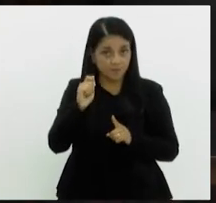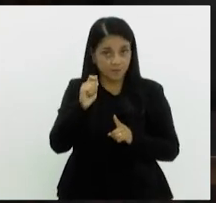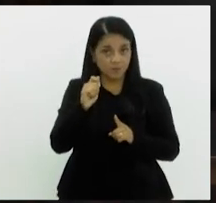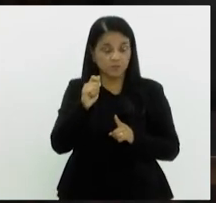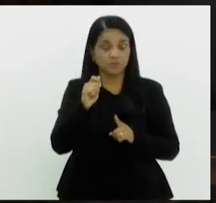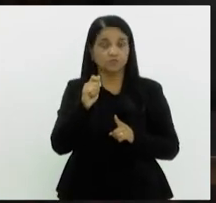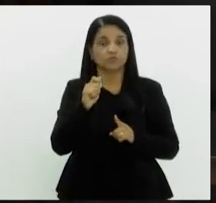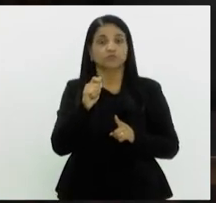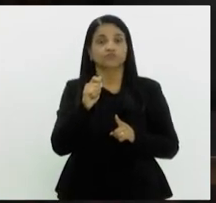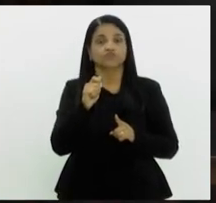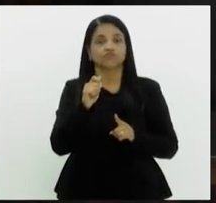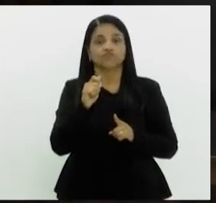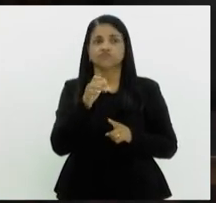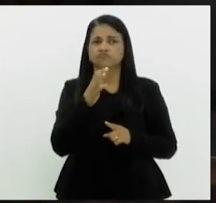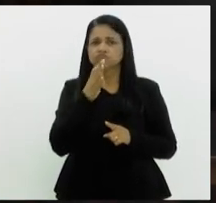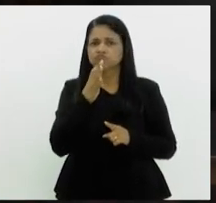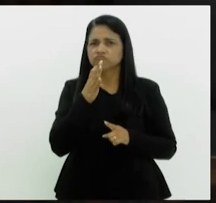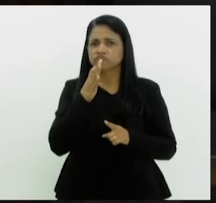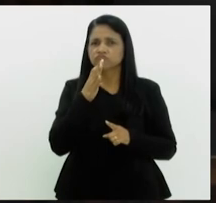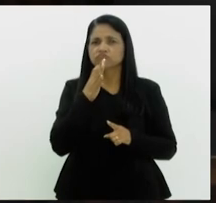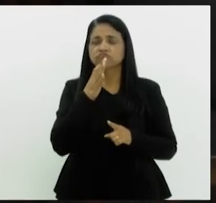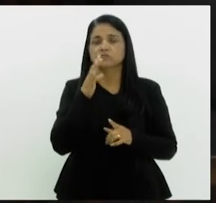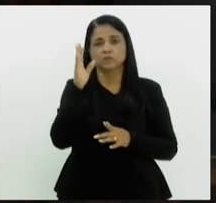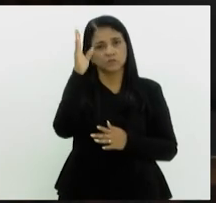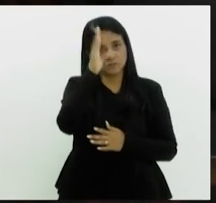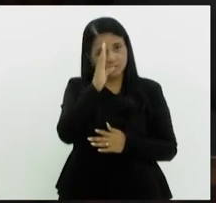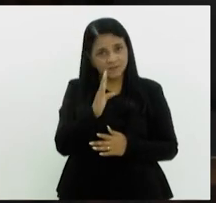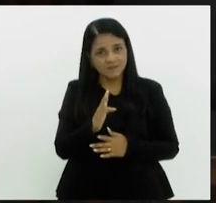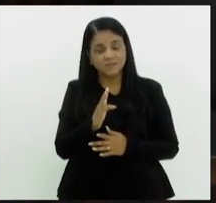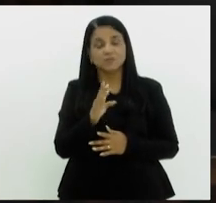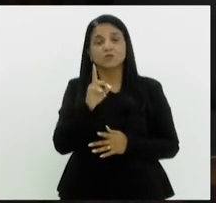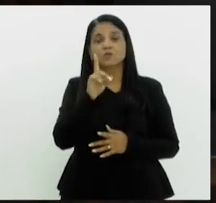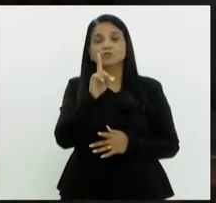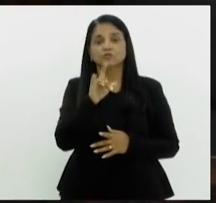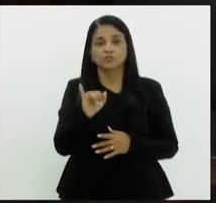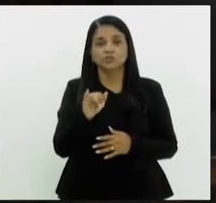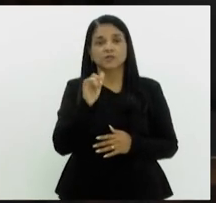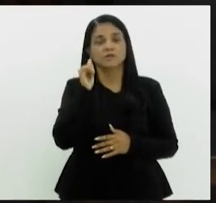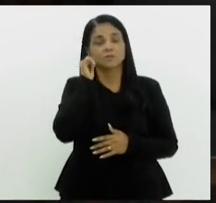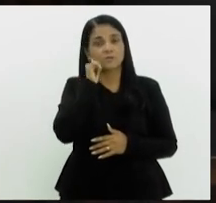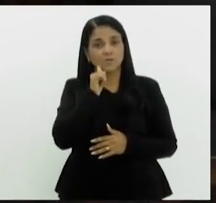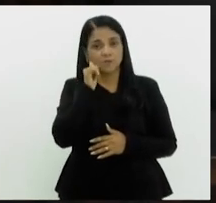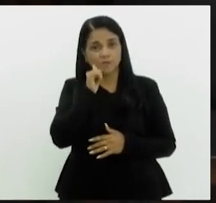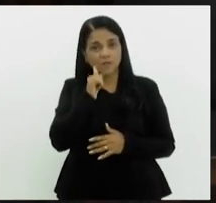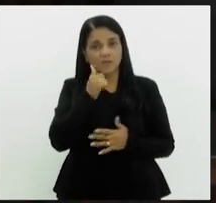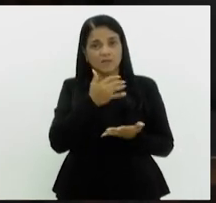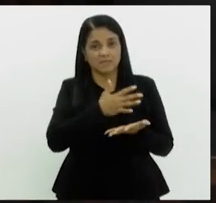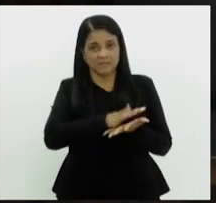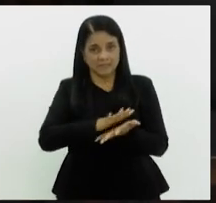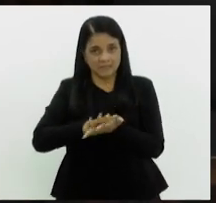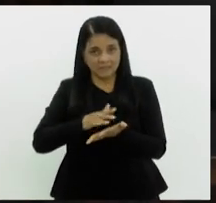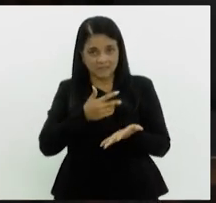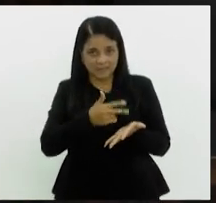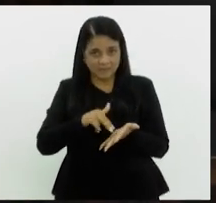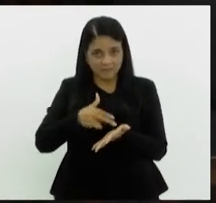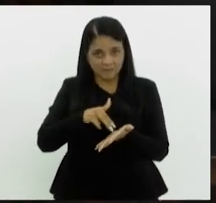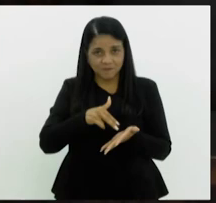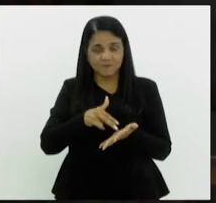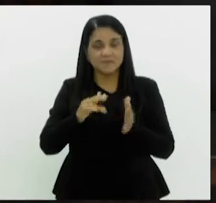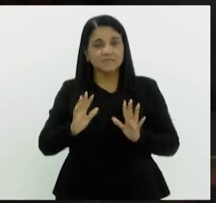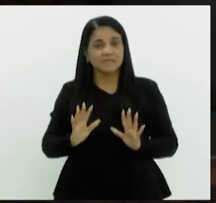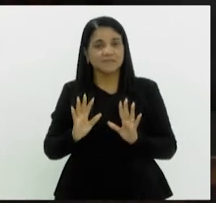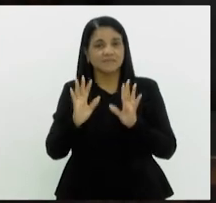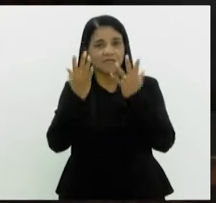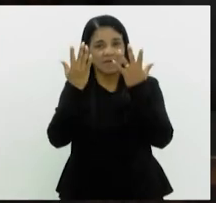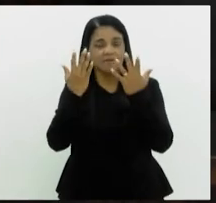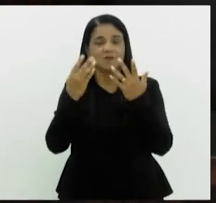reconhecida aí nacionalmente o Dia da Mulher Sambista e que nós celebra todo o legado de